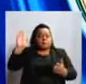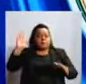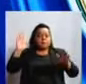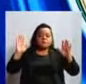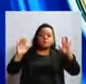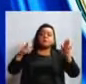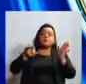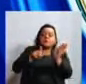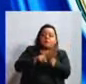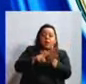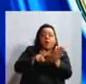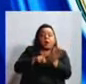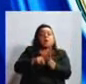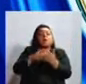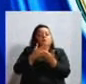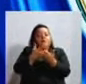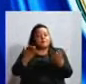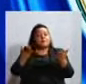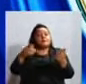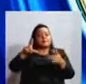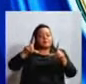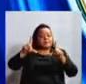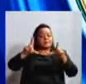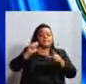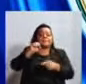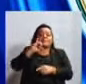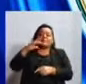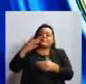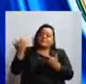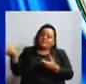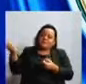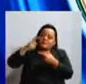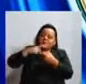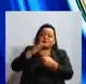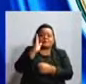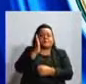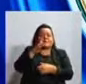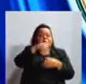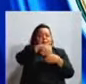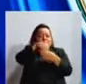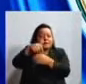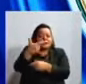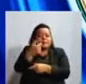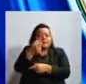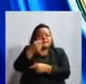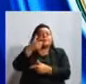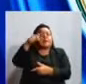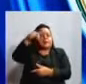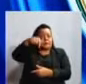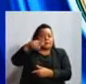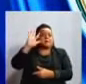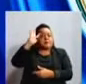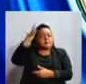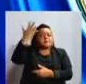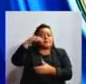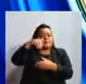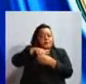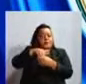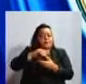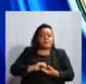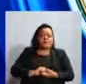perguntas elaboradas pela emissora. Voltamos já. Eleições 2020. Aqui você decide o seu voto.